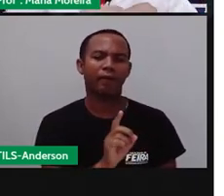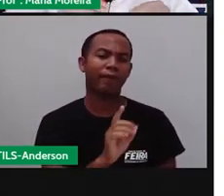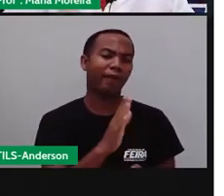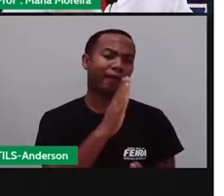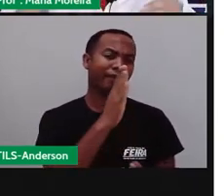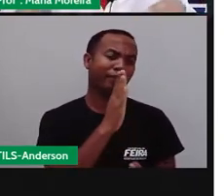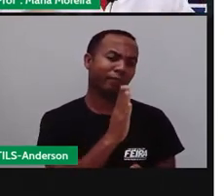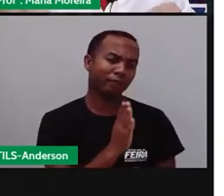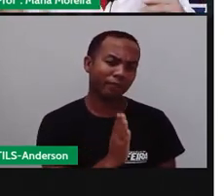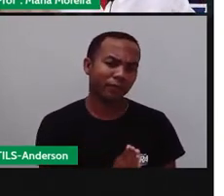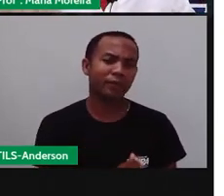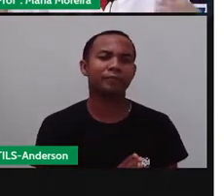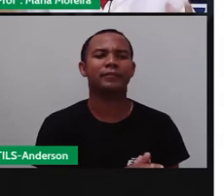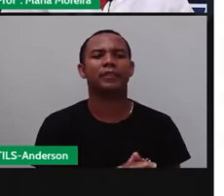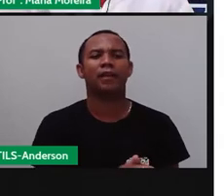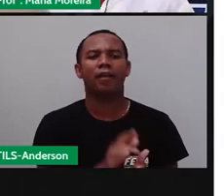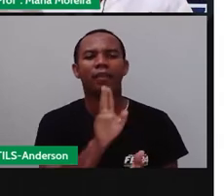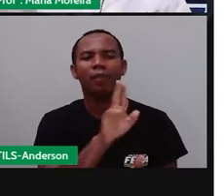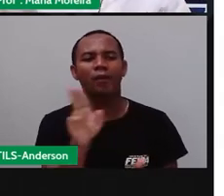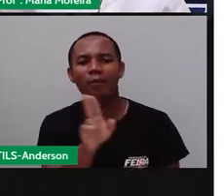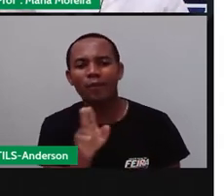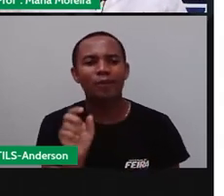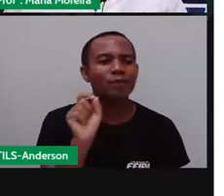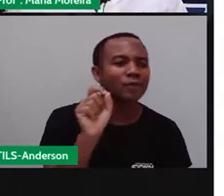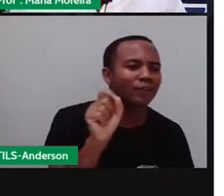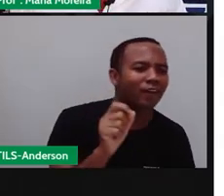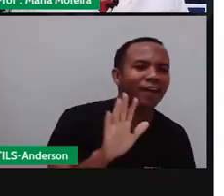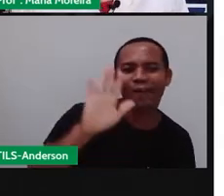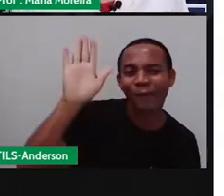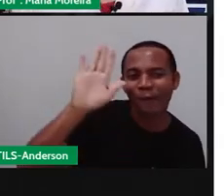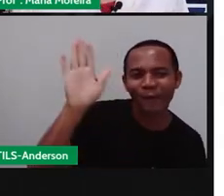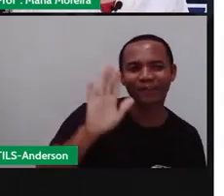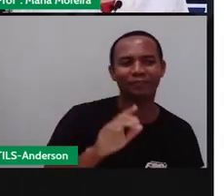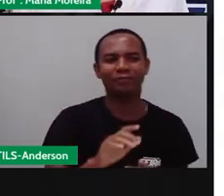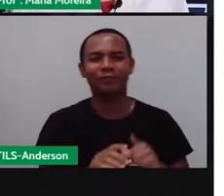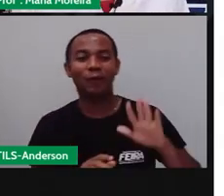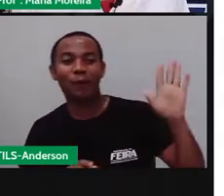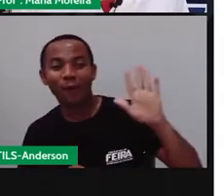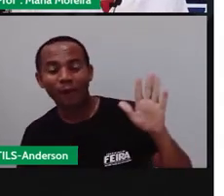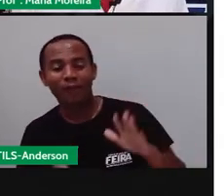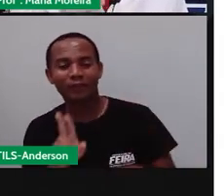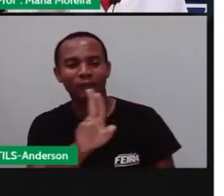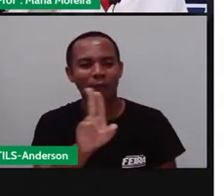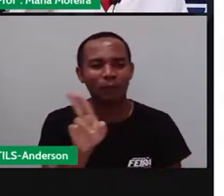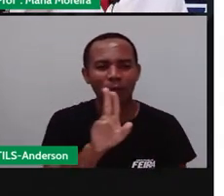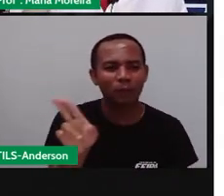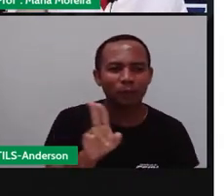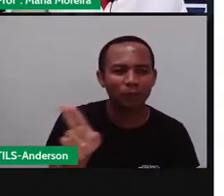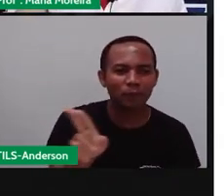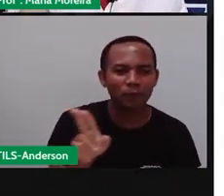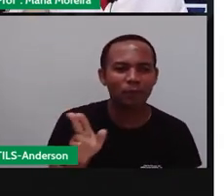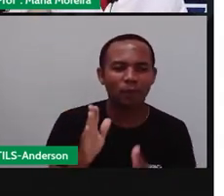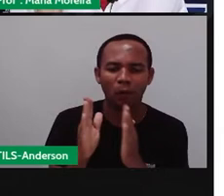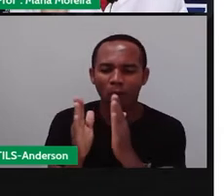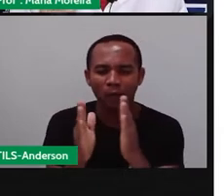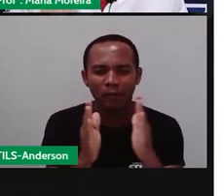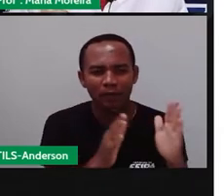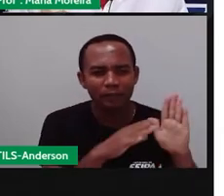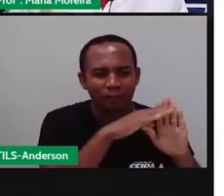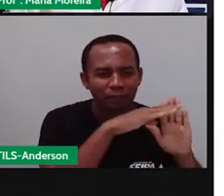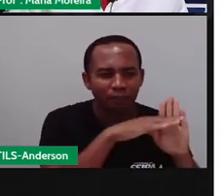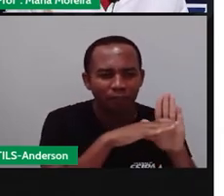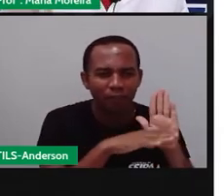O, tinha lá A, B, C, D, e ele ia com todas as letras do alfabeto. E aí era o quê? Organizado,